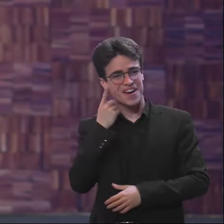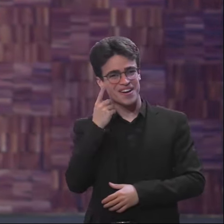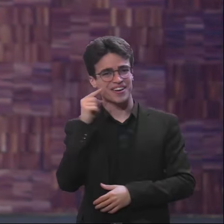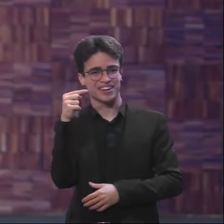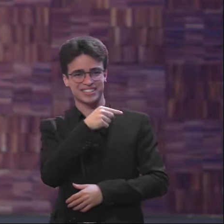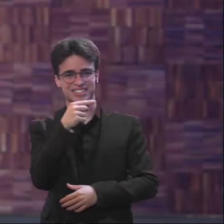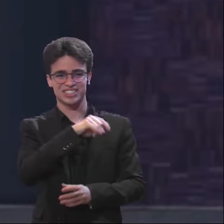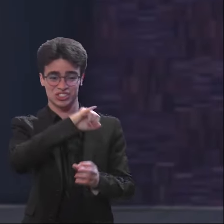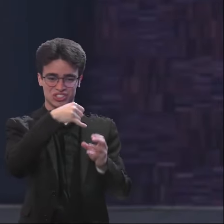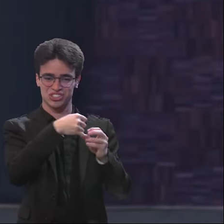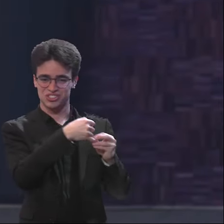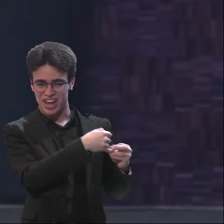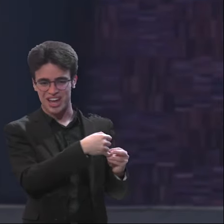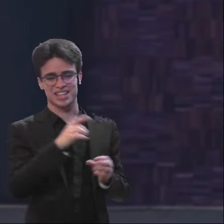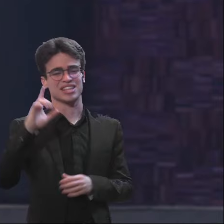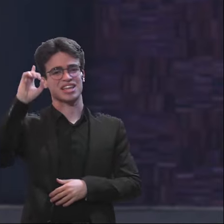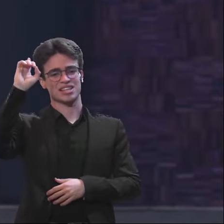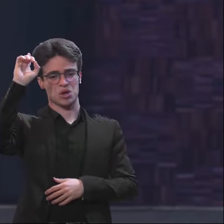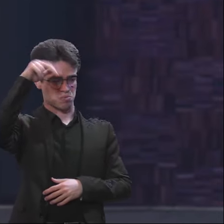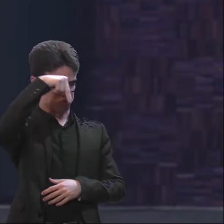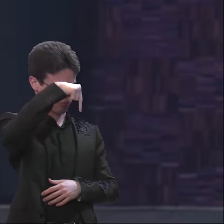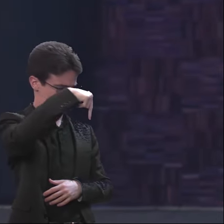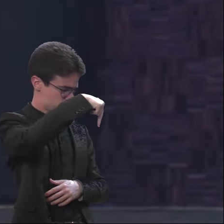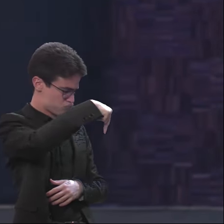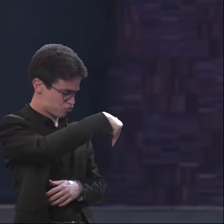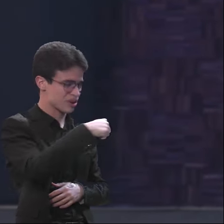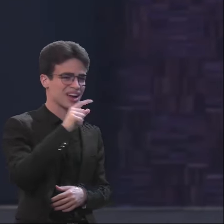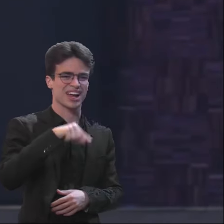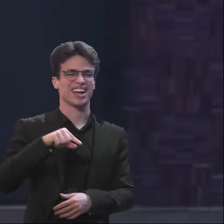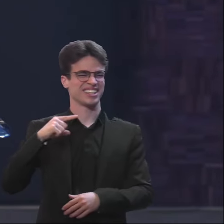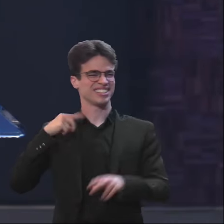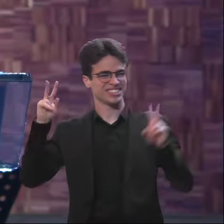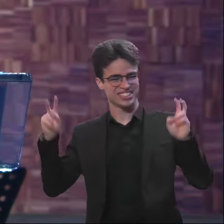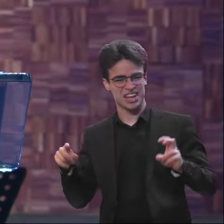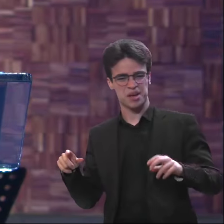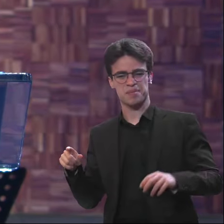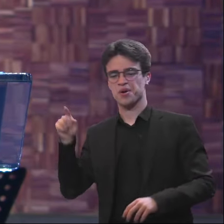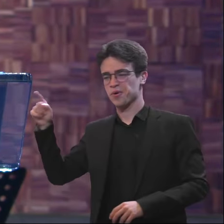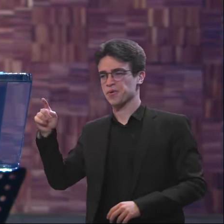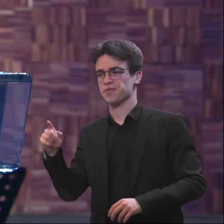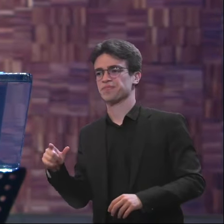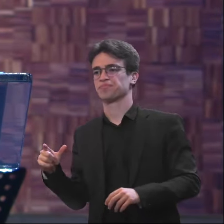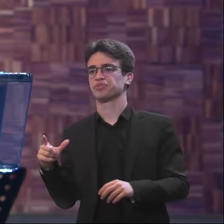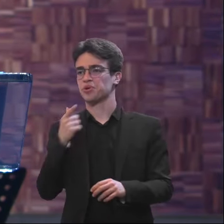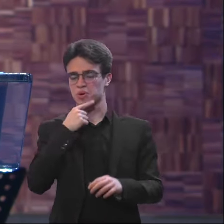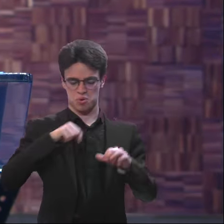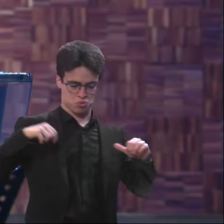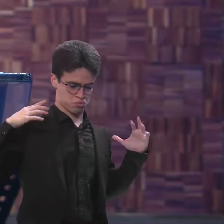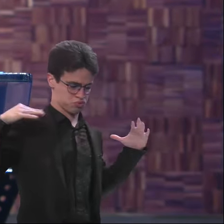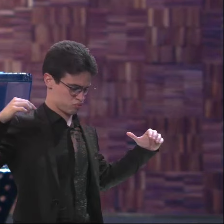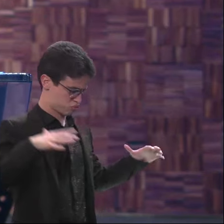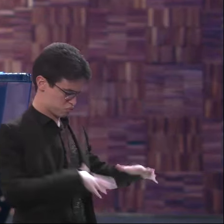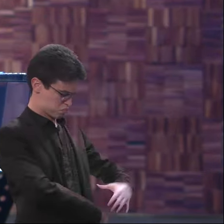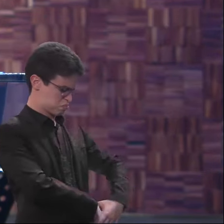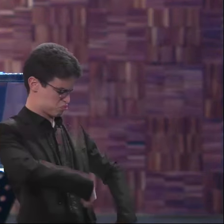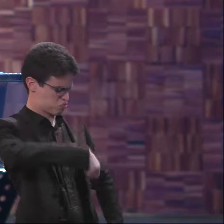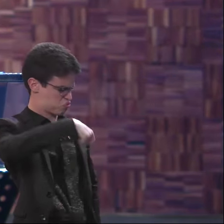através dessa visão que ele tem, de um soldado com a espada desembainhada nua, a Bíblia diz assim no versículo